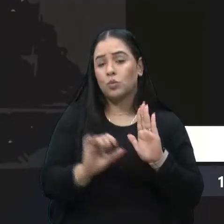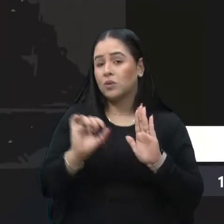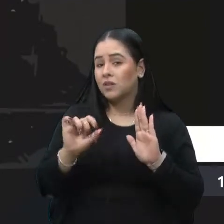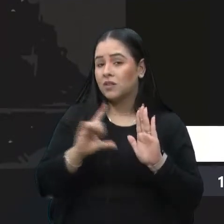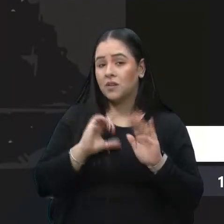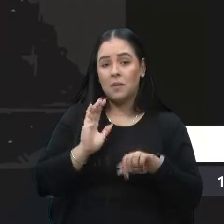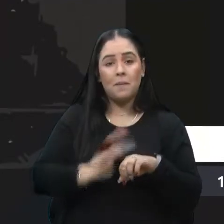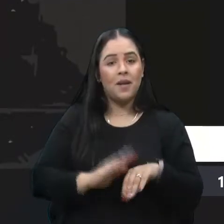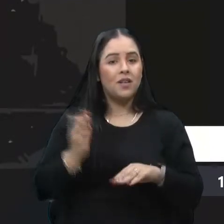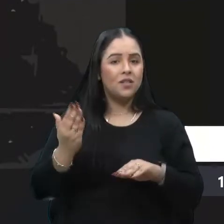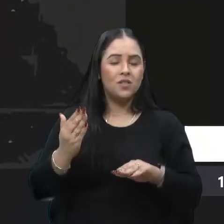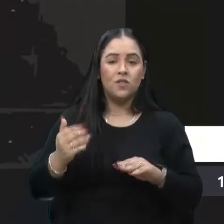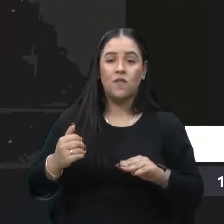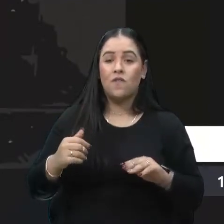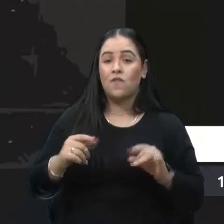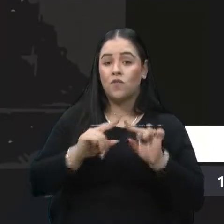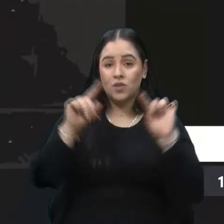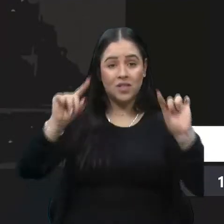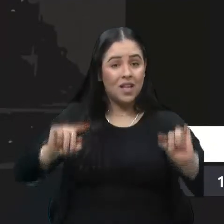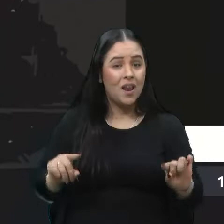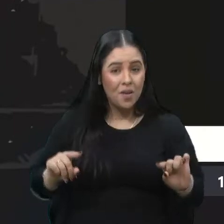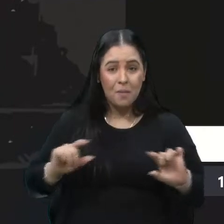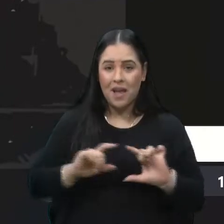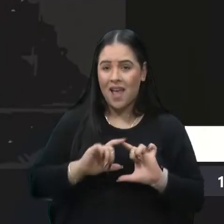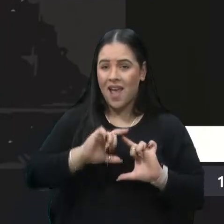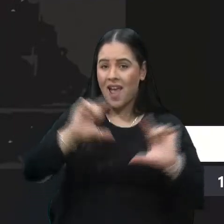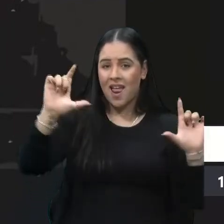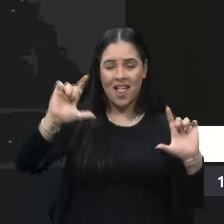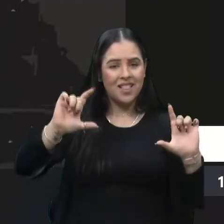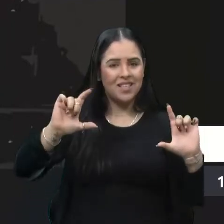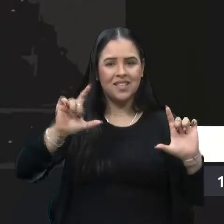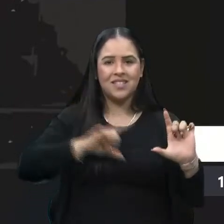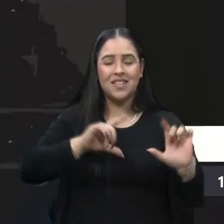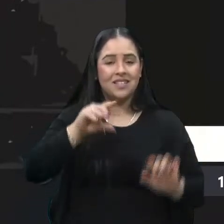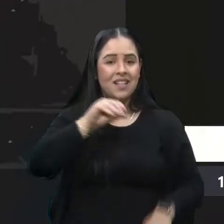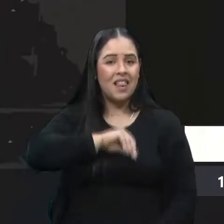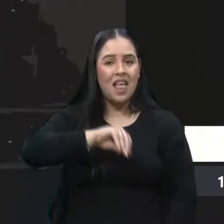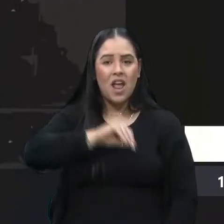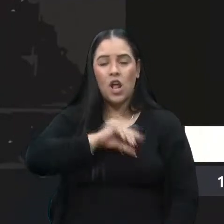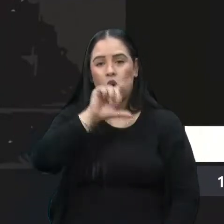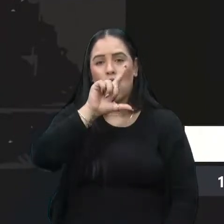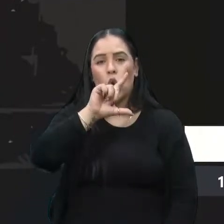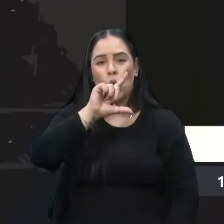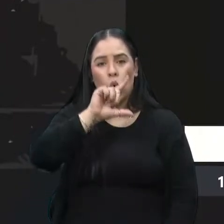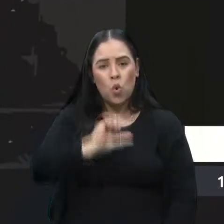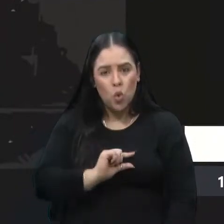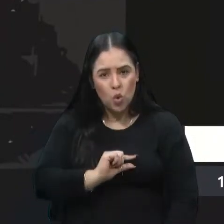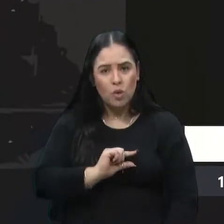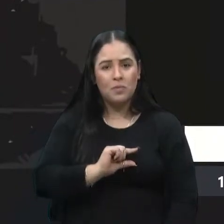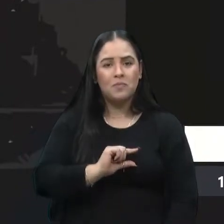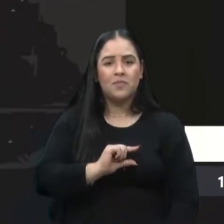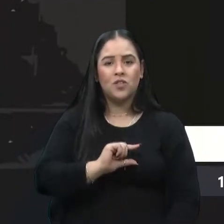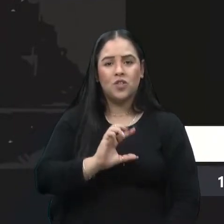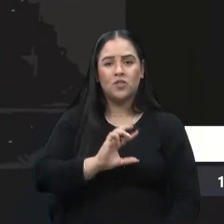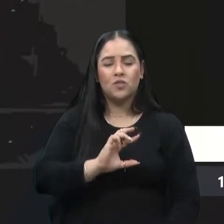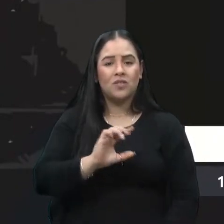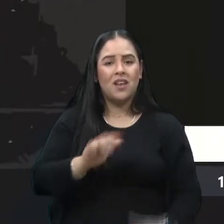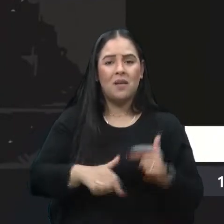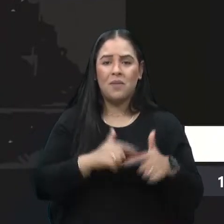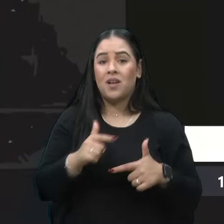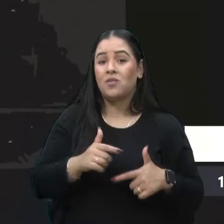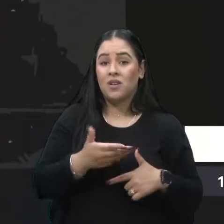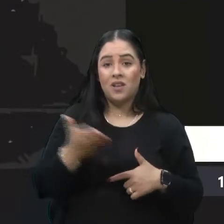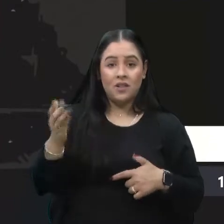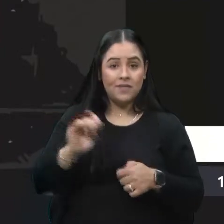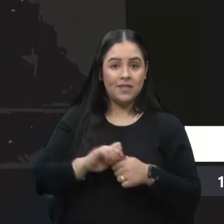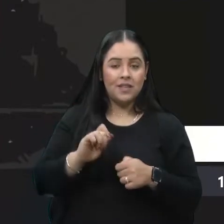a imensa maioria, ganham salários baixos para o trabalho que realizam. Então, aqui eu